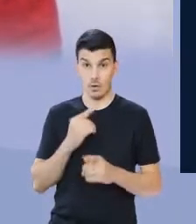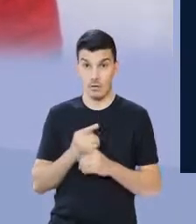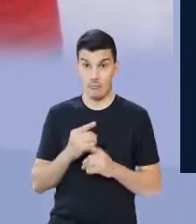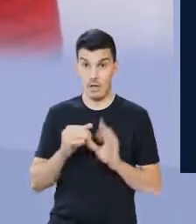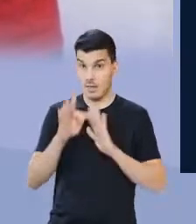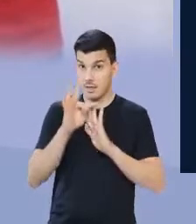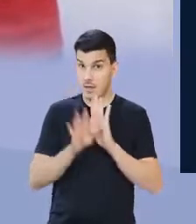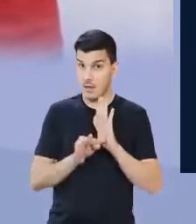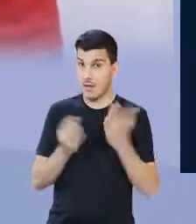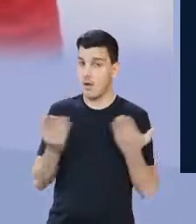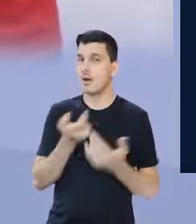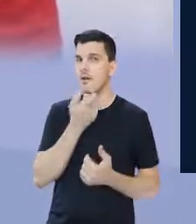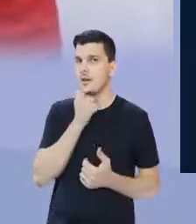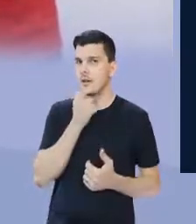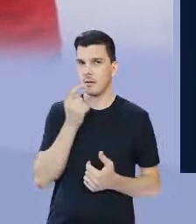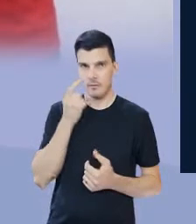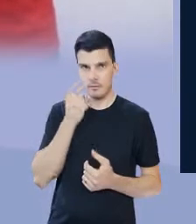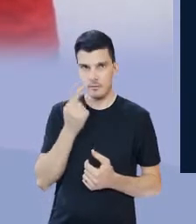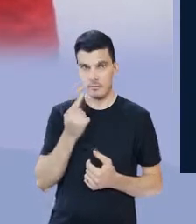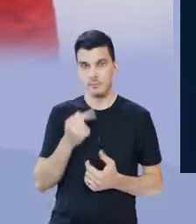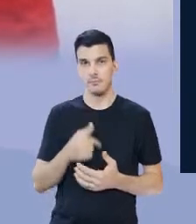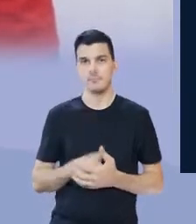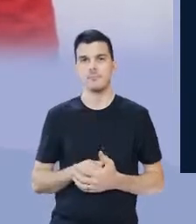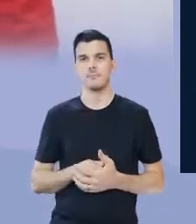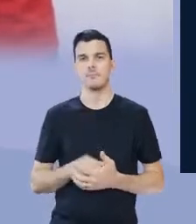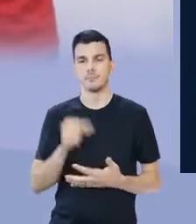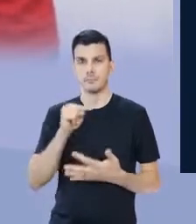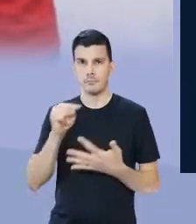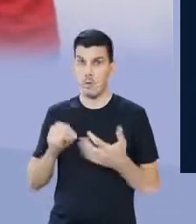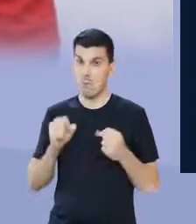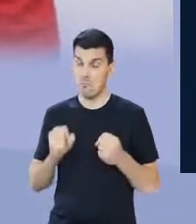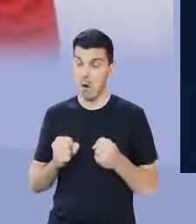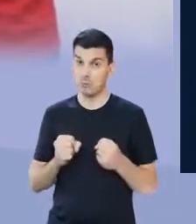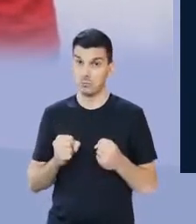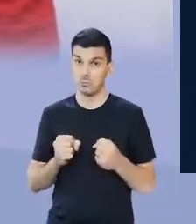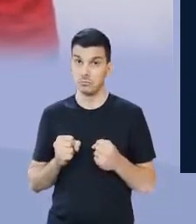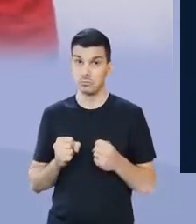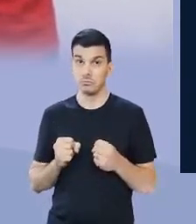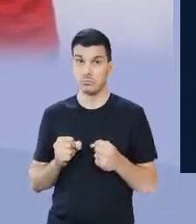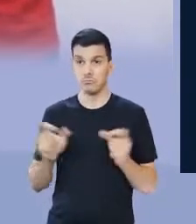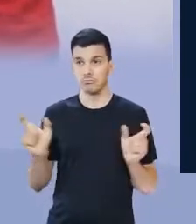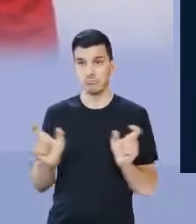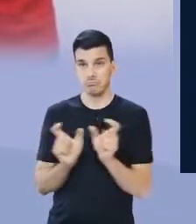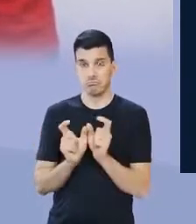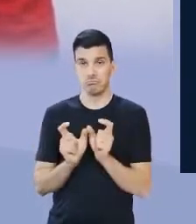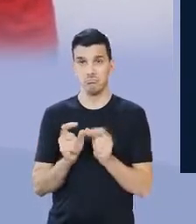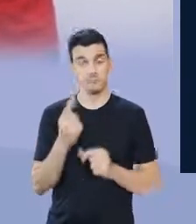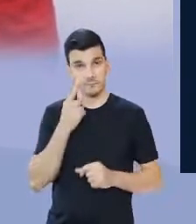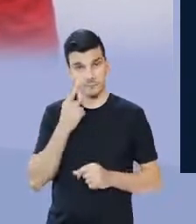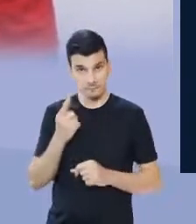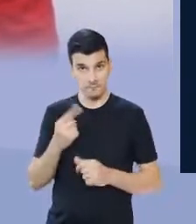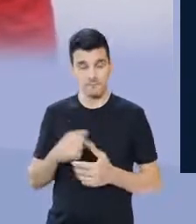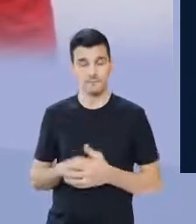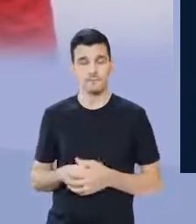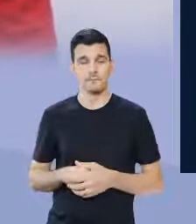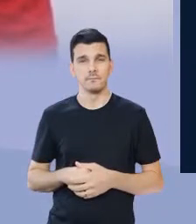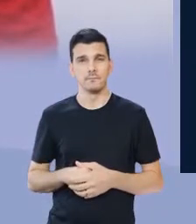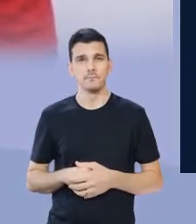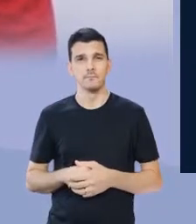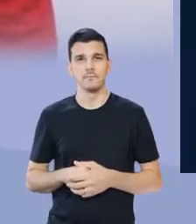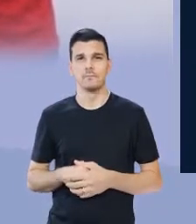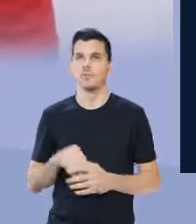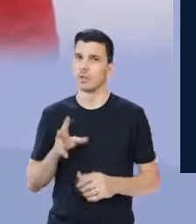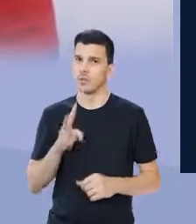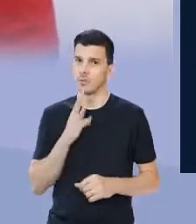porque muitas das alternativas que tem aí podem ser simplesmente ligadas a Frida, não é? Do que a gente já conhece dela, da